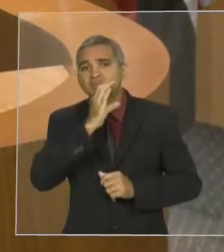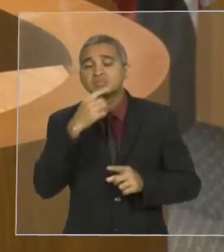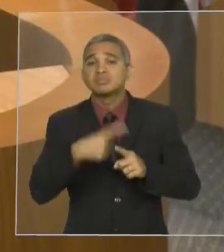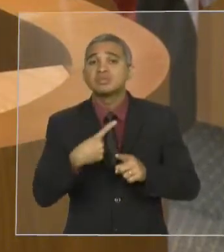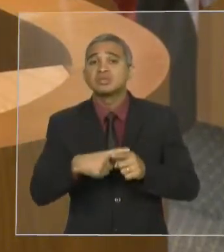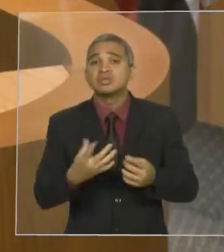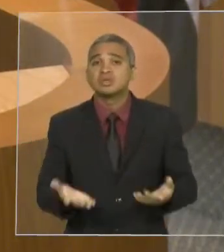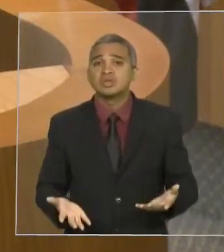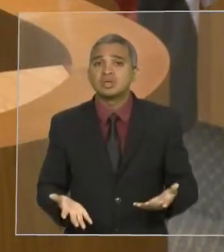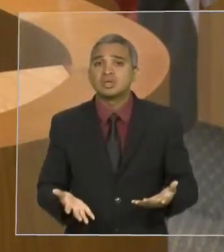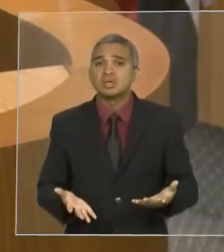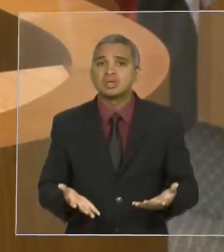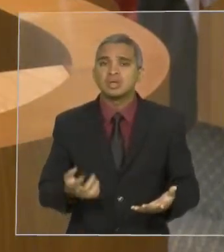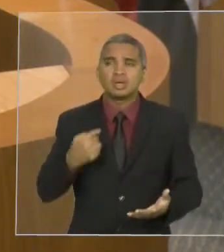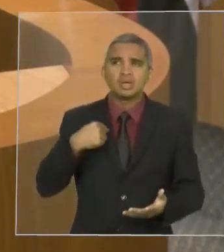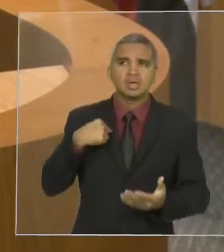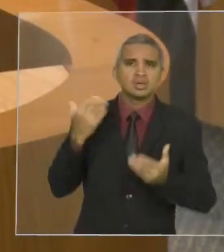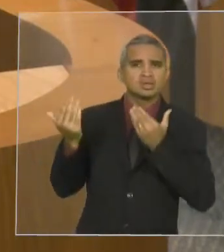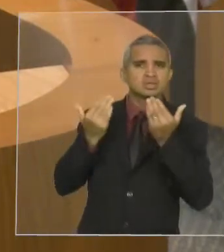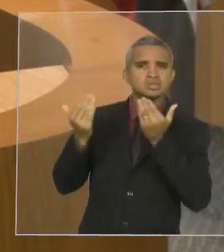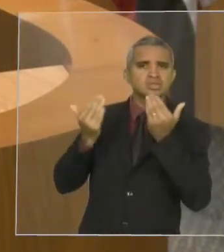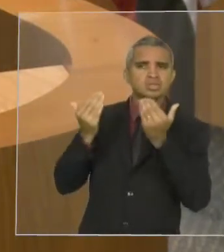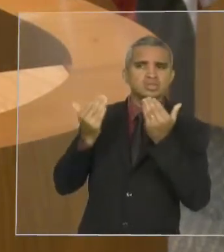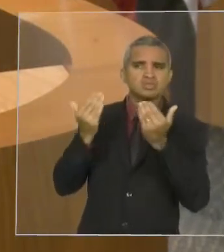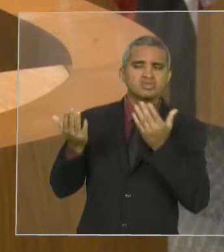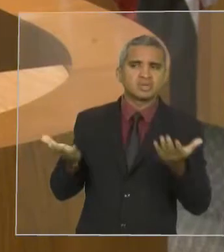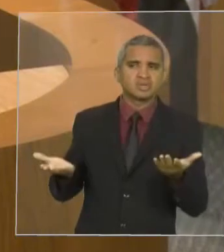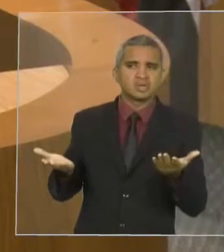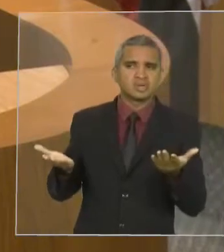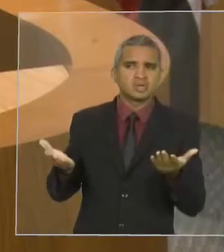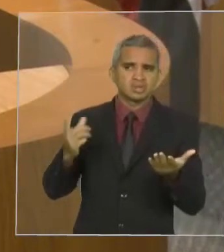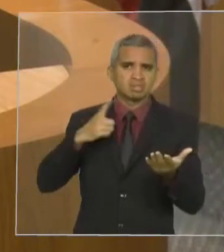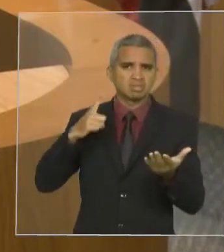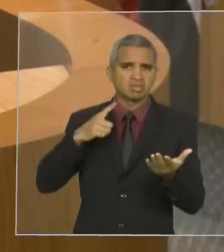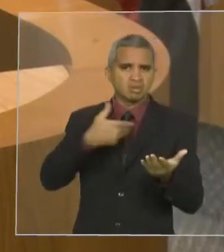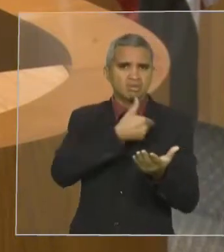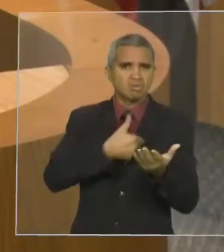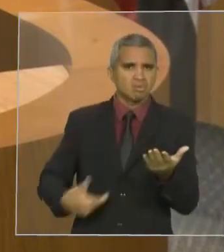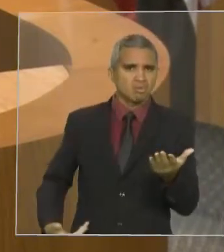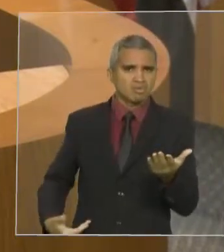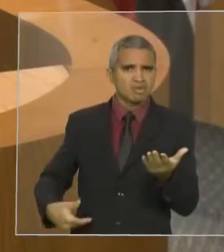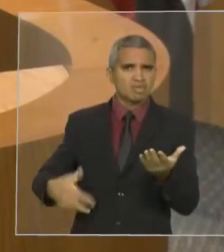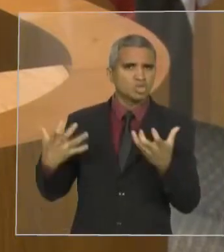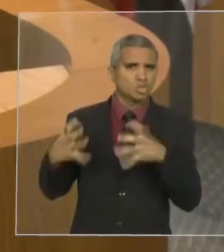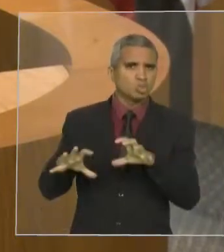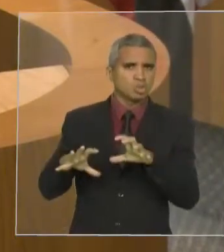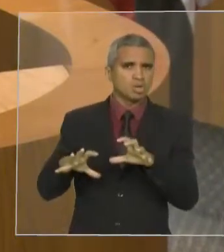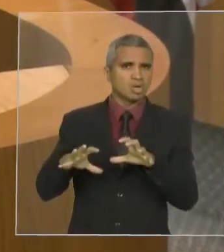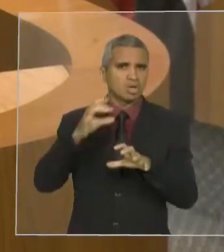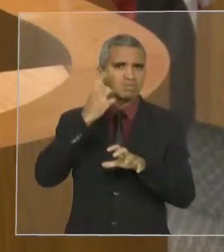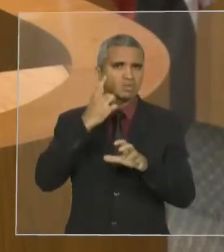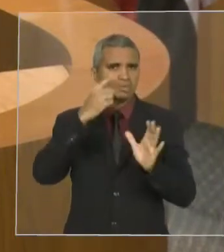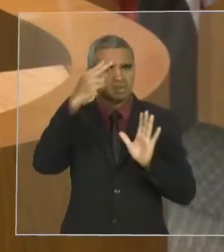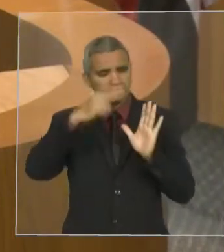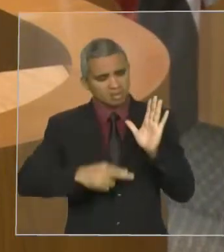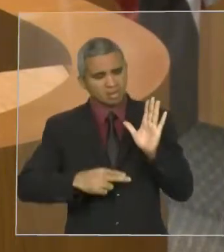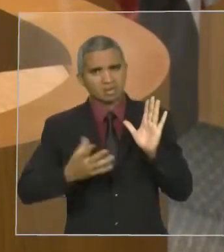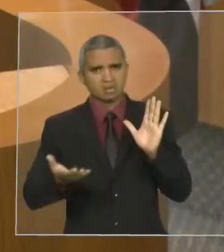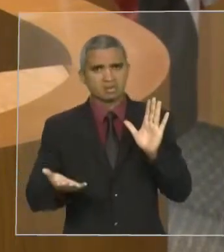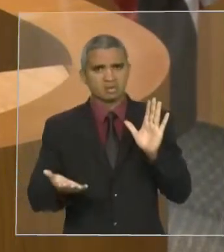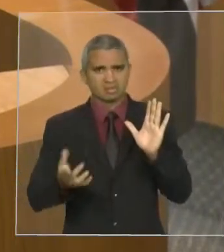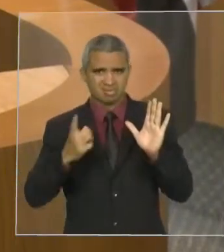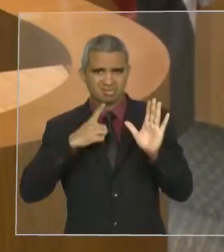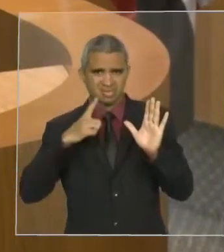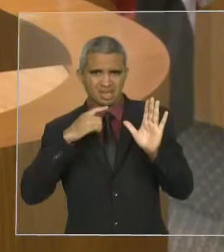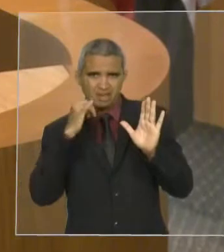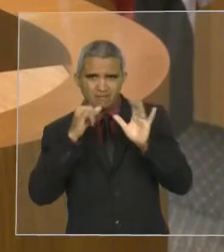Neto. Tem alguma coisa aqui que o governo não quer que os deputados tenham acesso? Tem alguma informação, algum